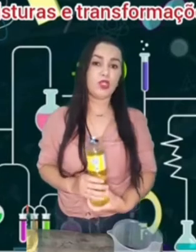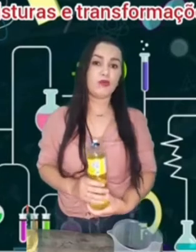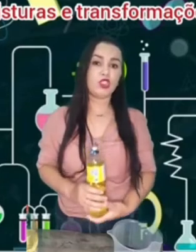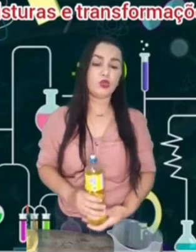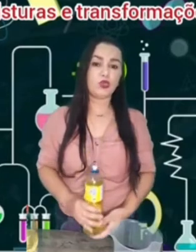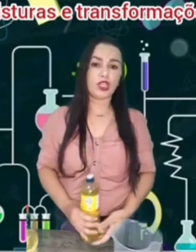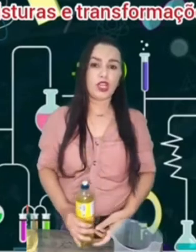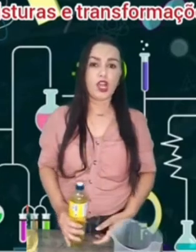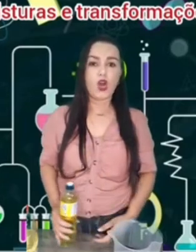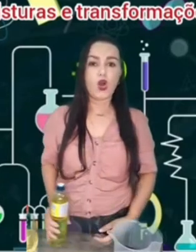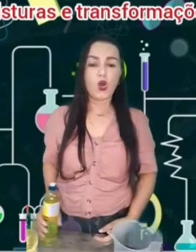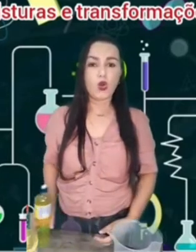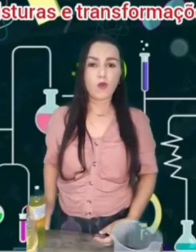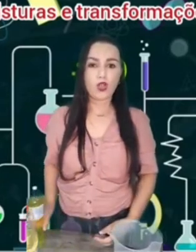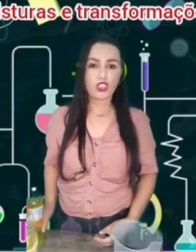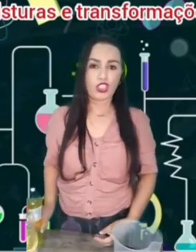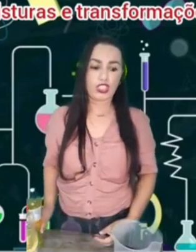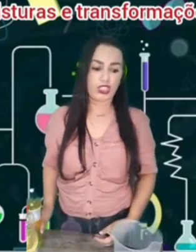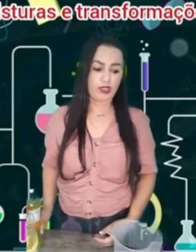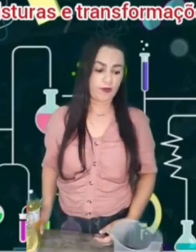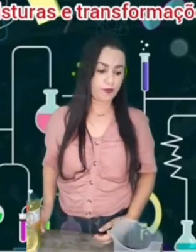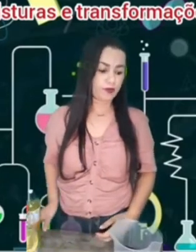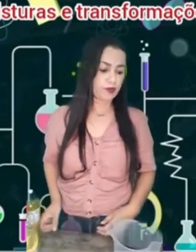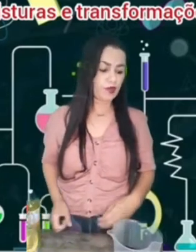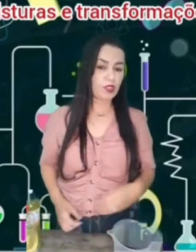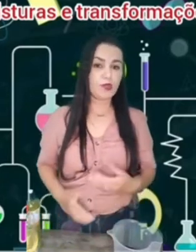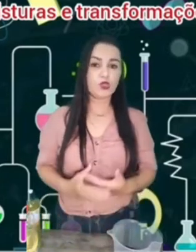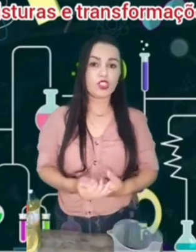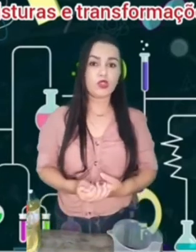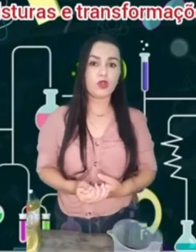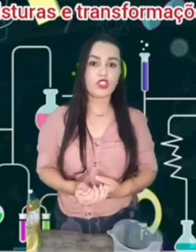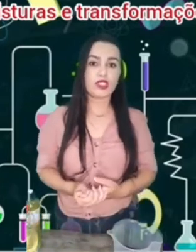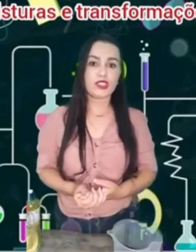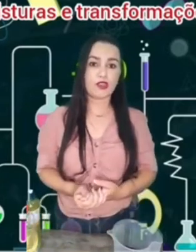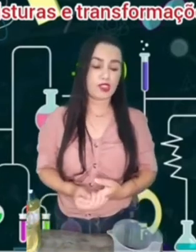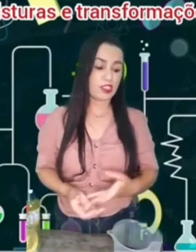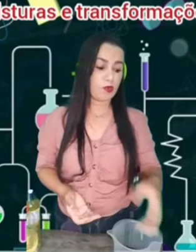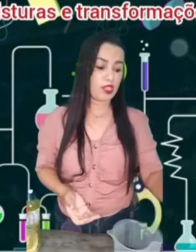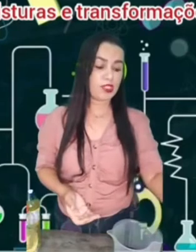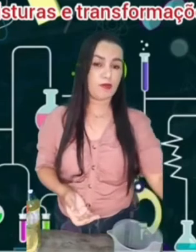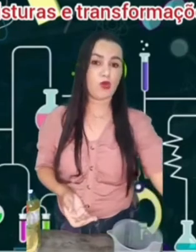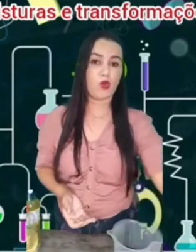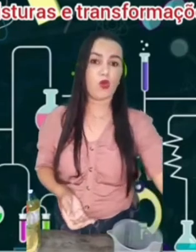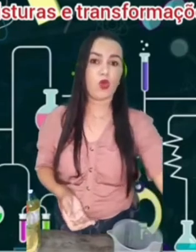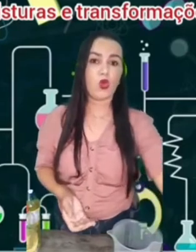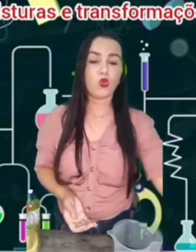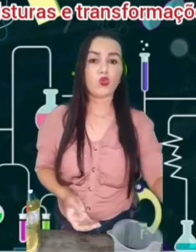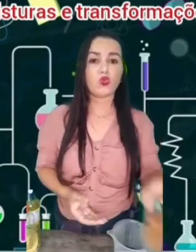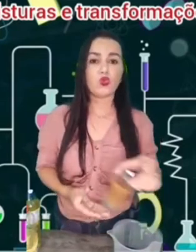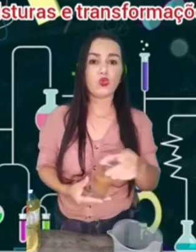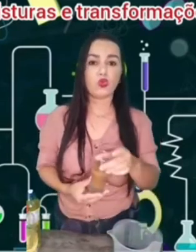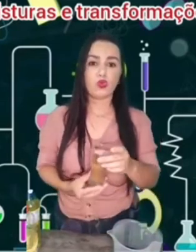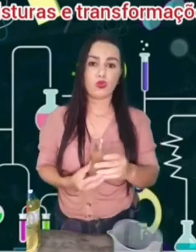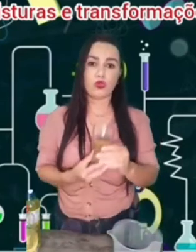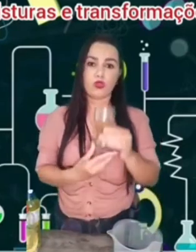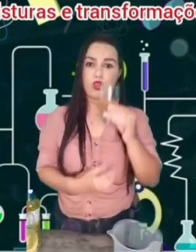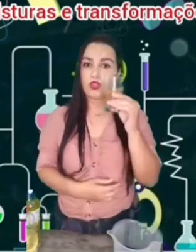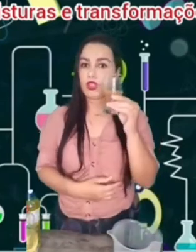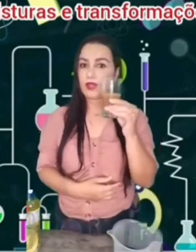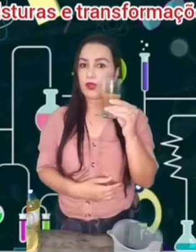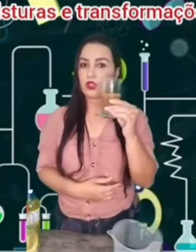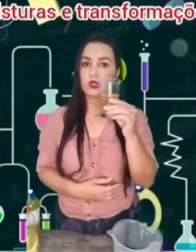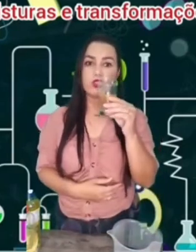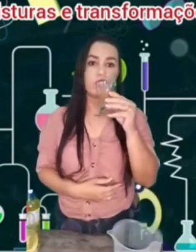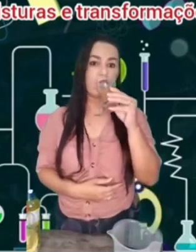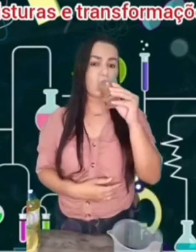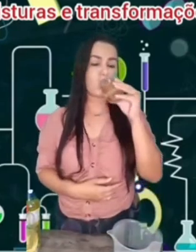de uma mistura homogênea. Misturas homogêneas acontecem, por exemplo, com o suco. Olha o